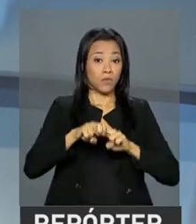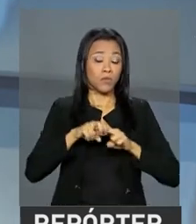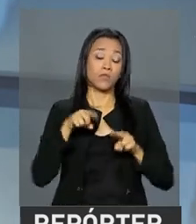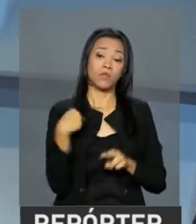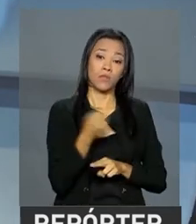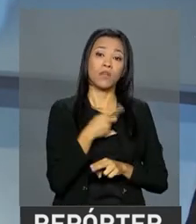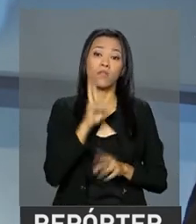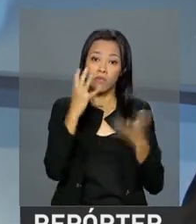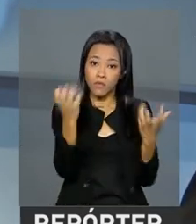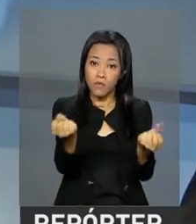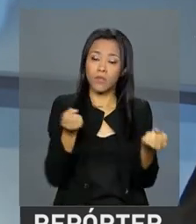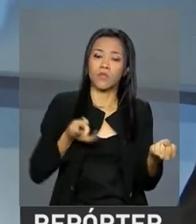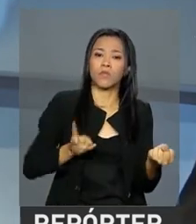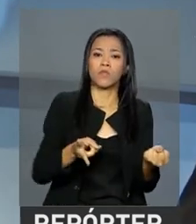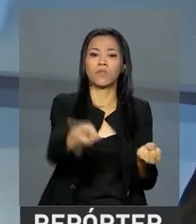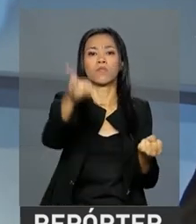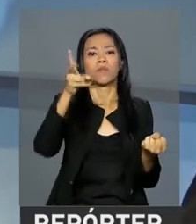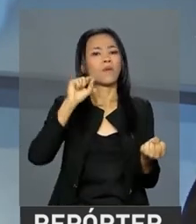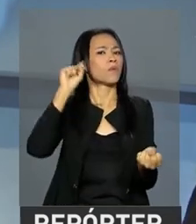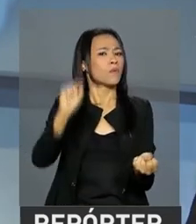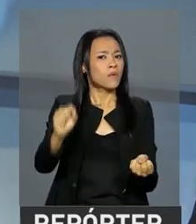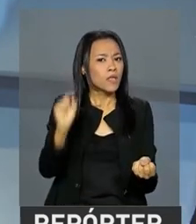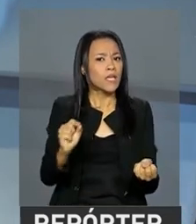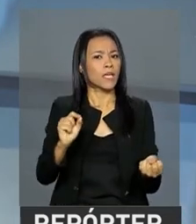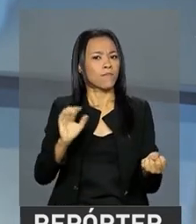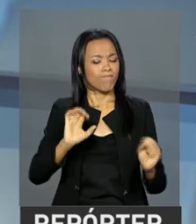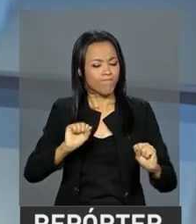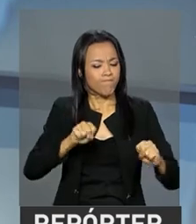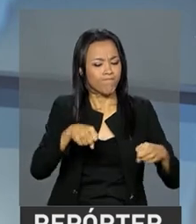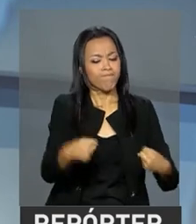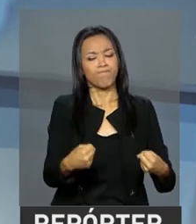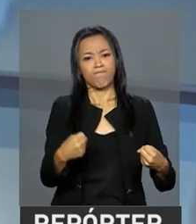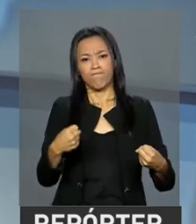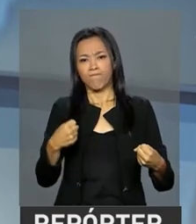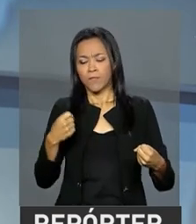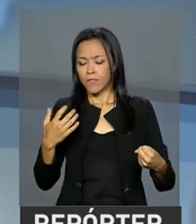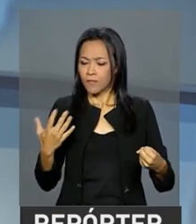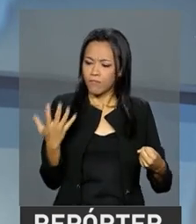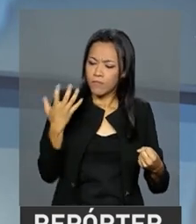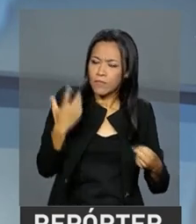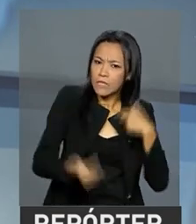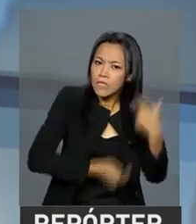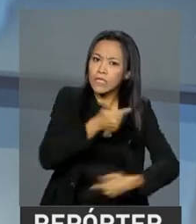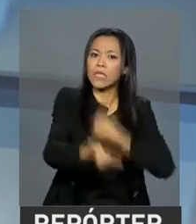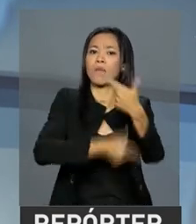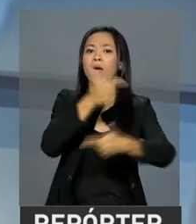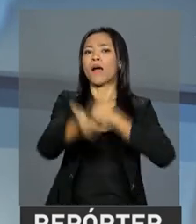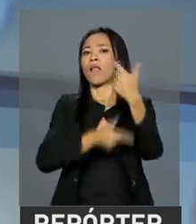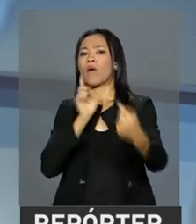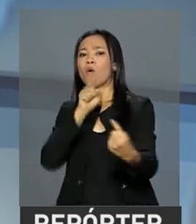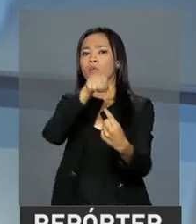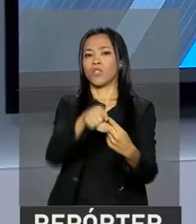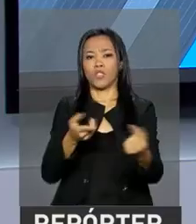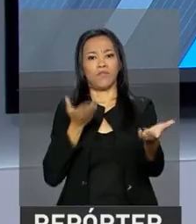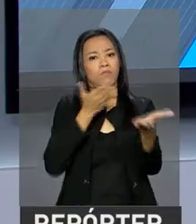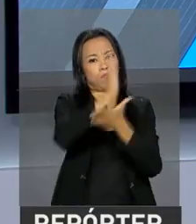continuaremos dedicados e empreendendo todo o nosso esforço na aprovação das